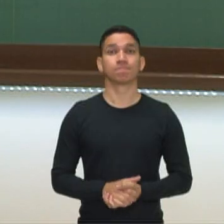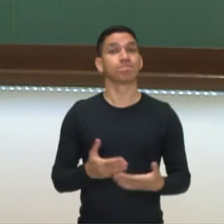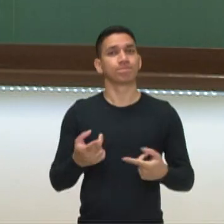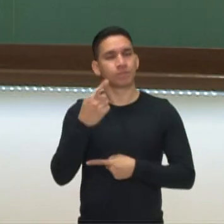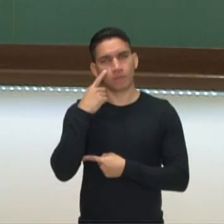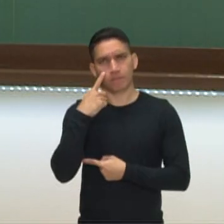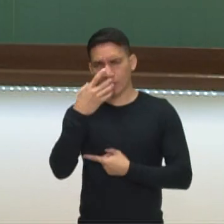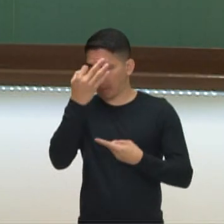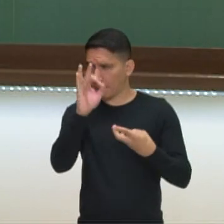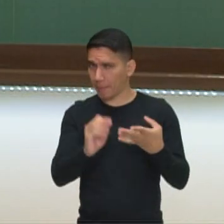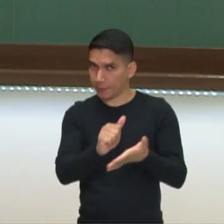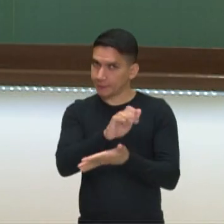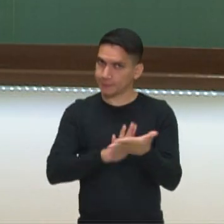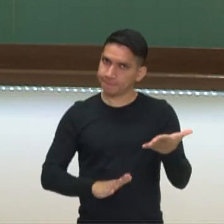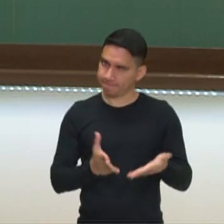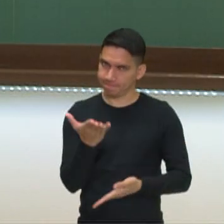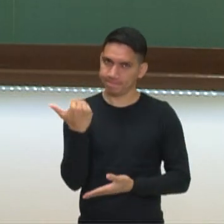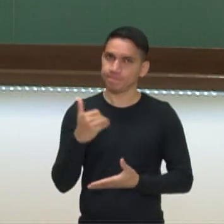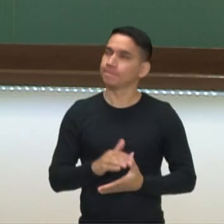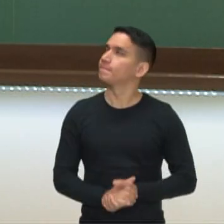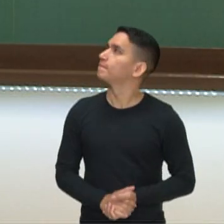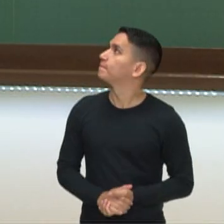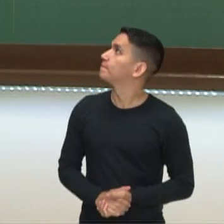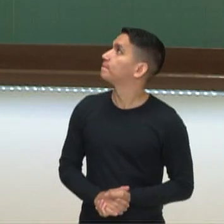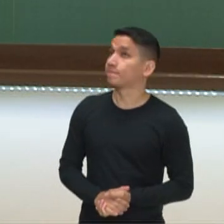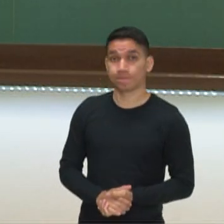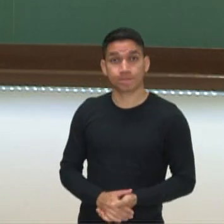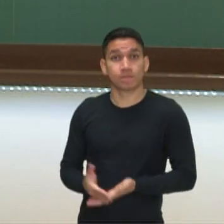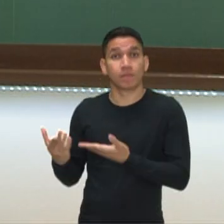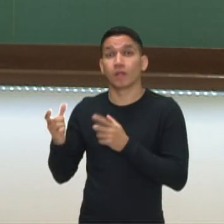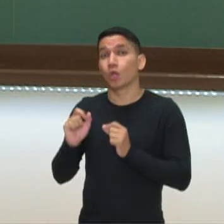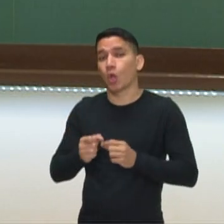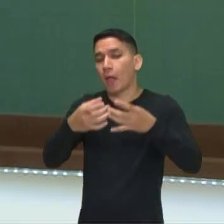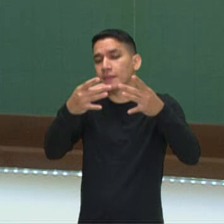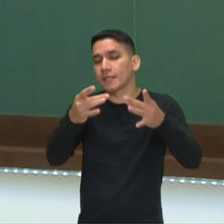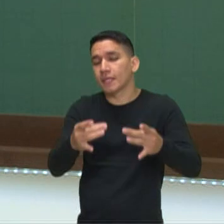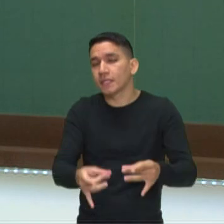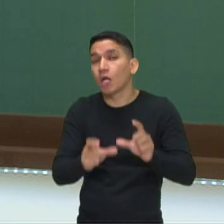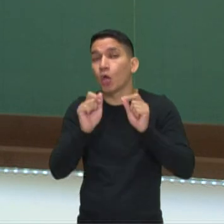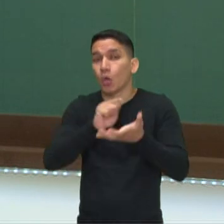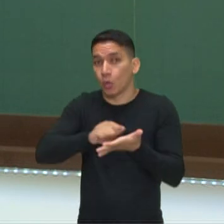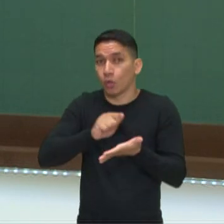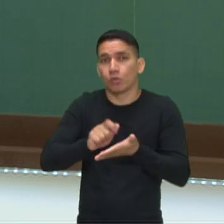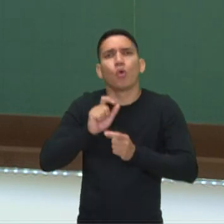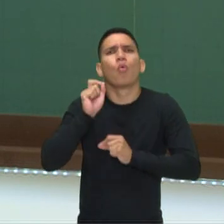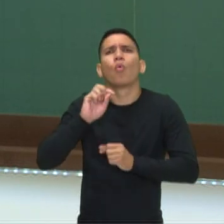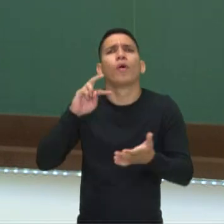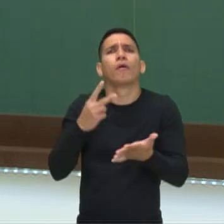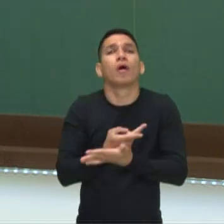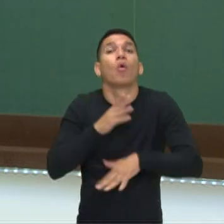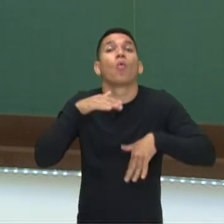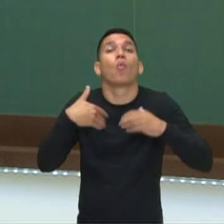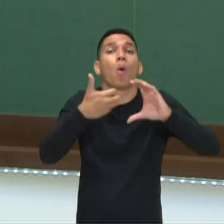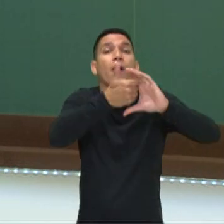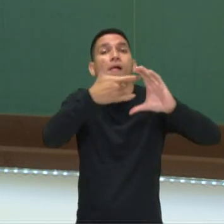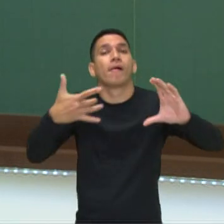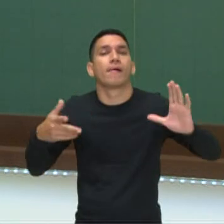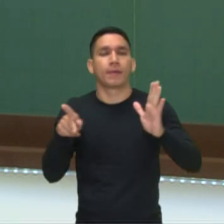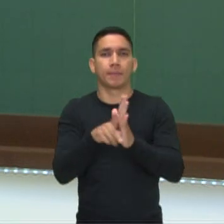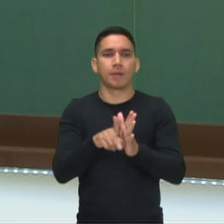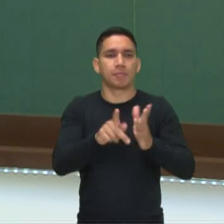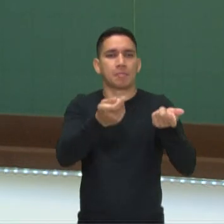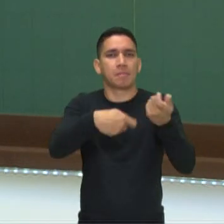Vamos fazer a correção da nossa atividade, pessoal? Então veja, descreva em seu caderno o que foi e quais as